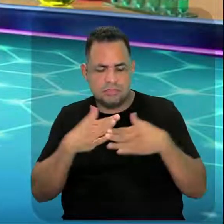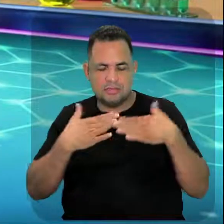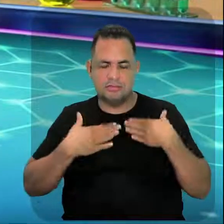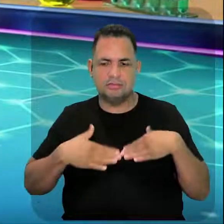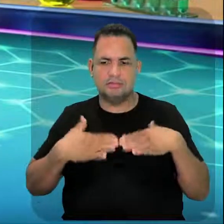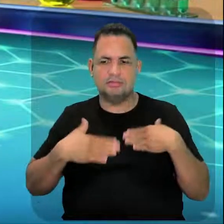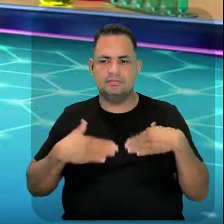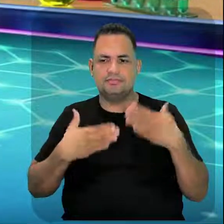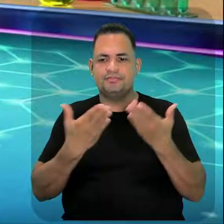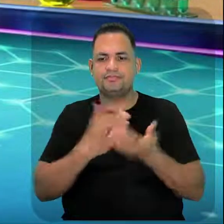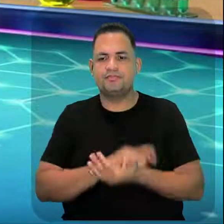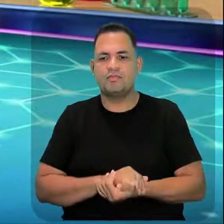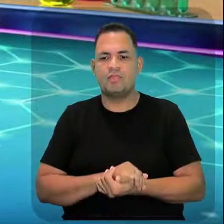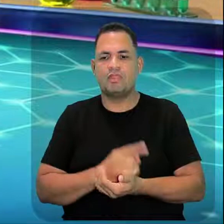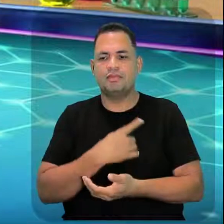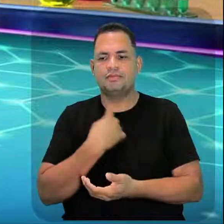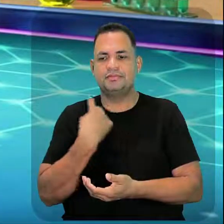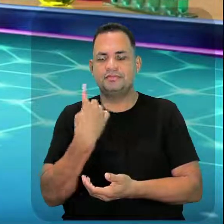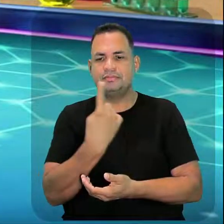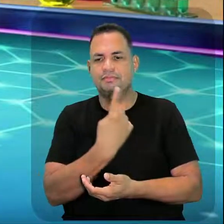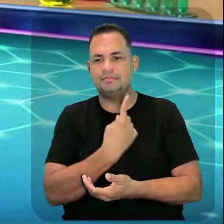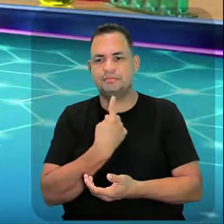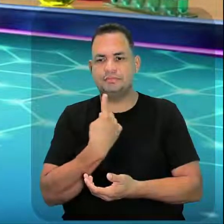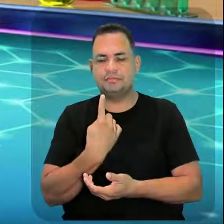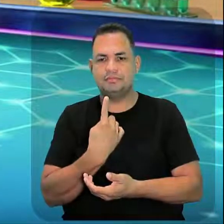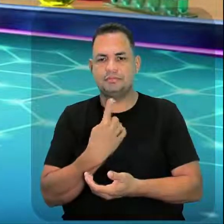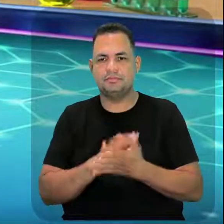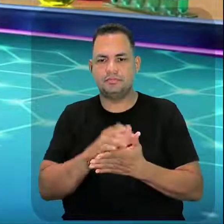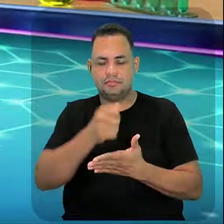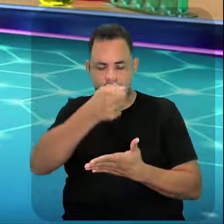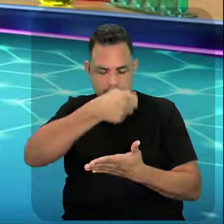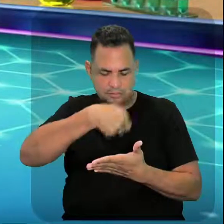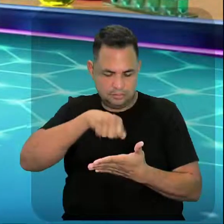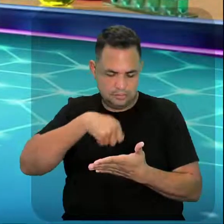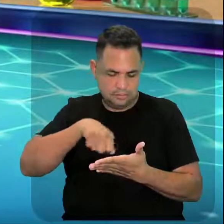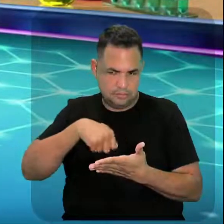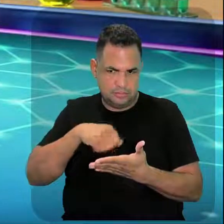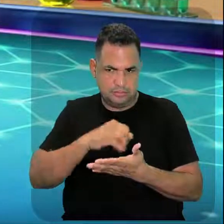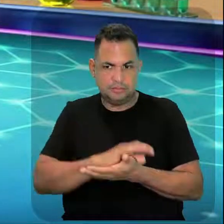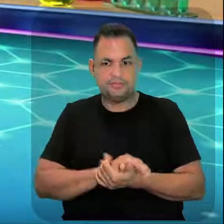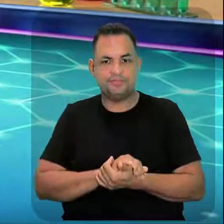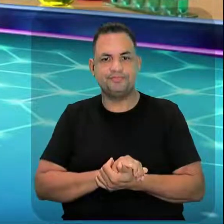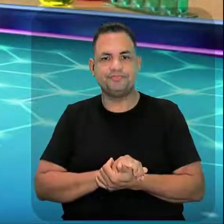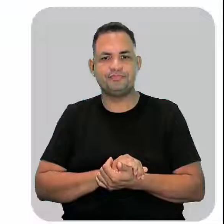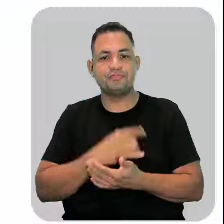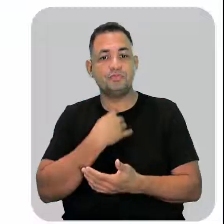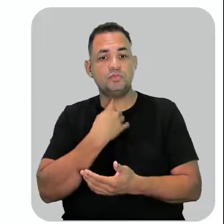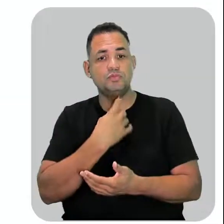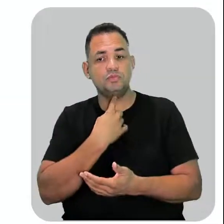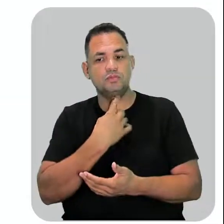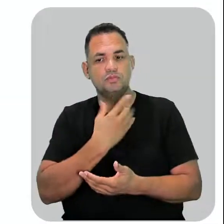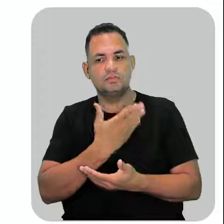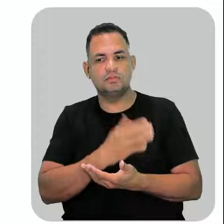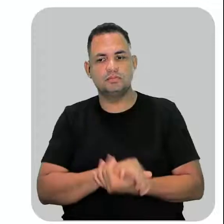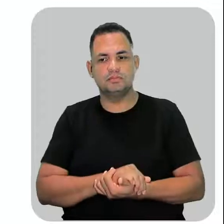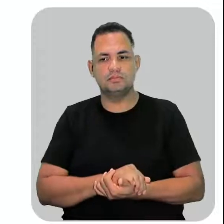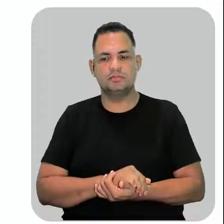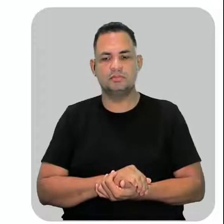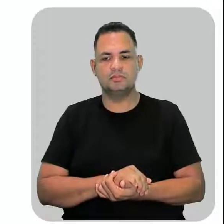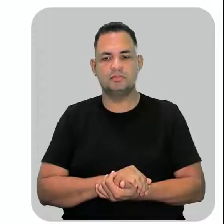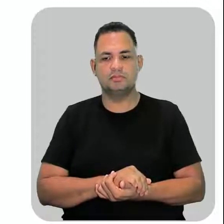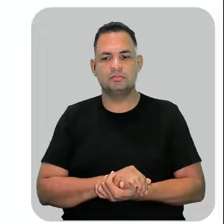tranquilos. Então, nós vamos agora para a nossa correção no nosso Tirando